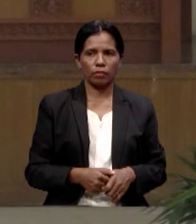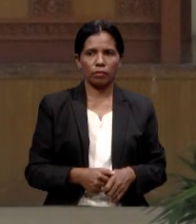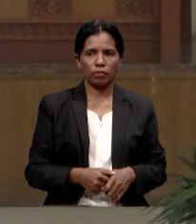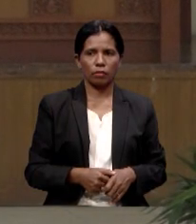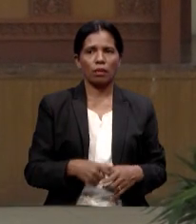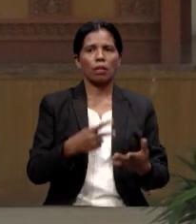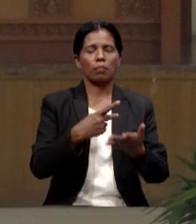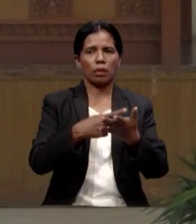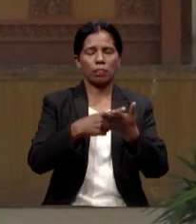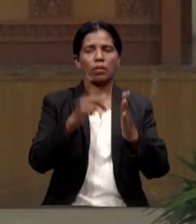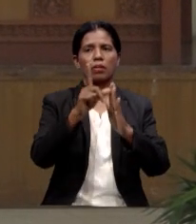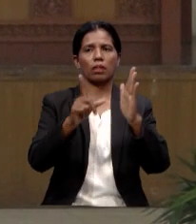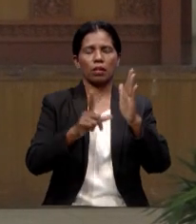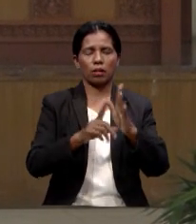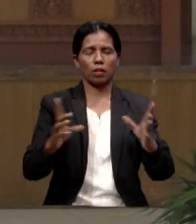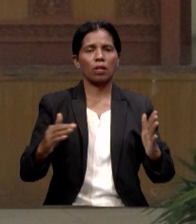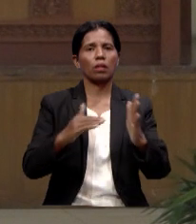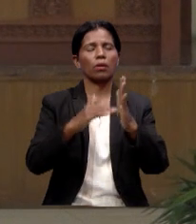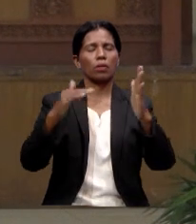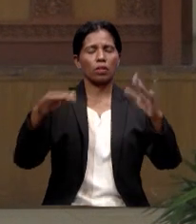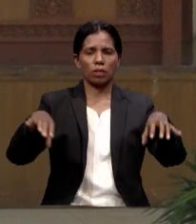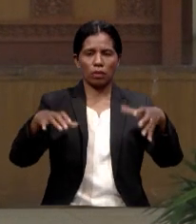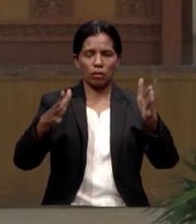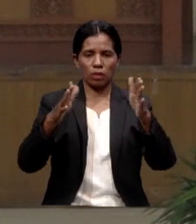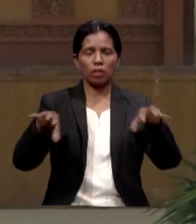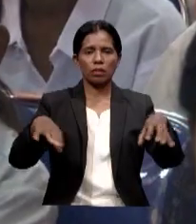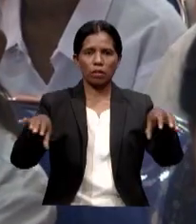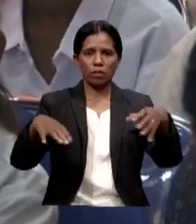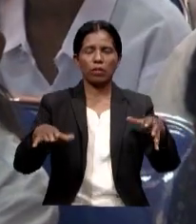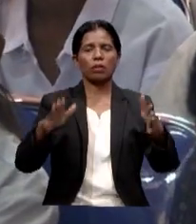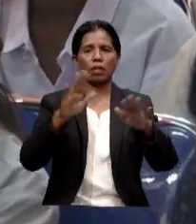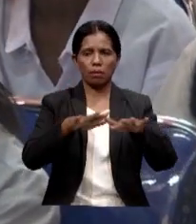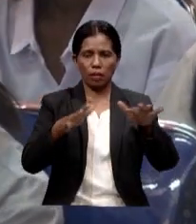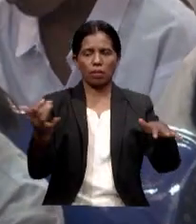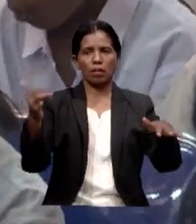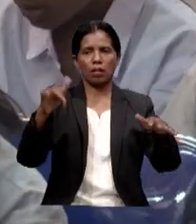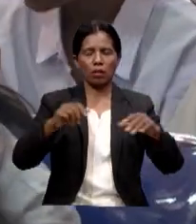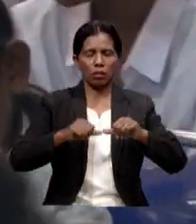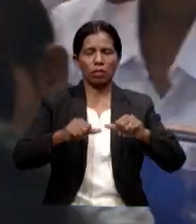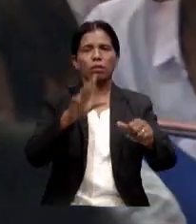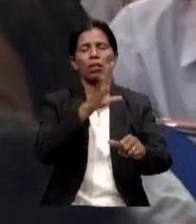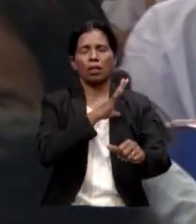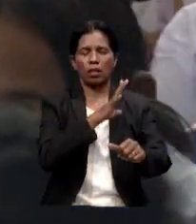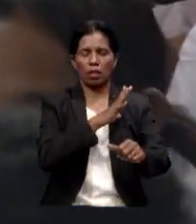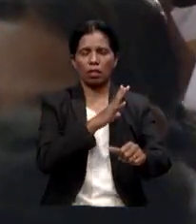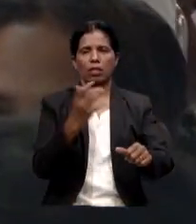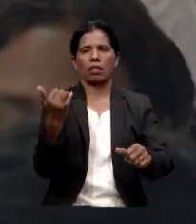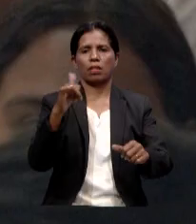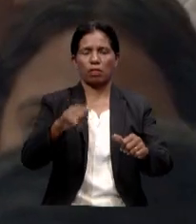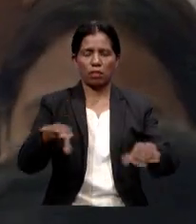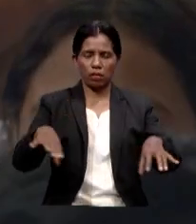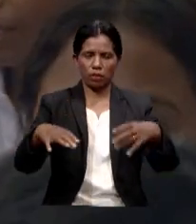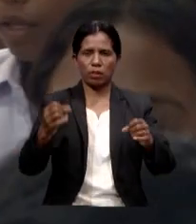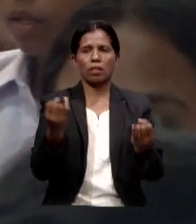Proposta de decreto-lei contra trabalho infantil, nebe ministro coordenador Assunto Econômico continua buru rela, dificulta serviço